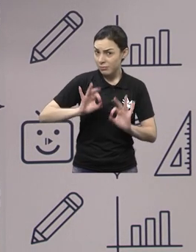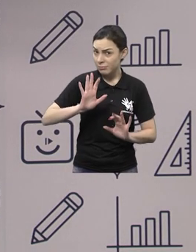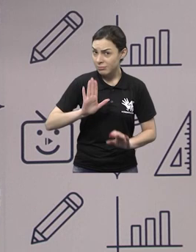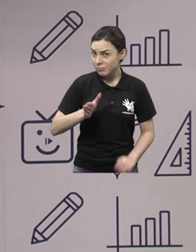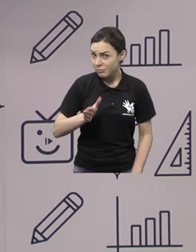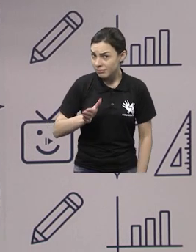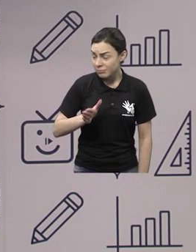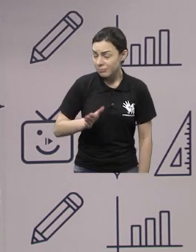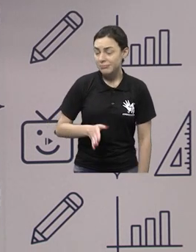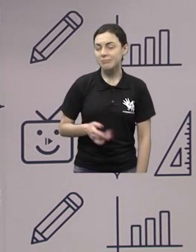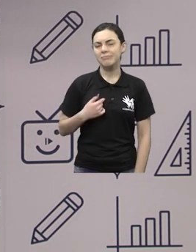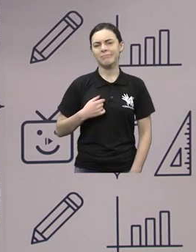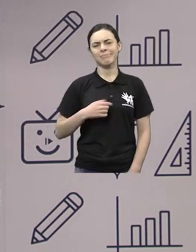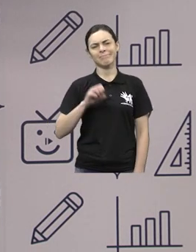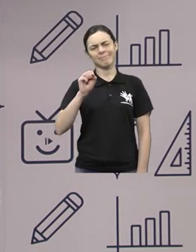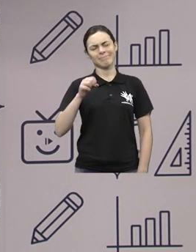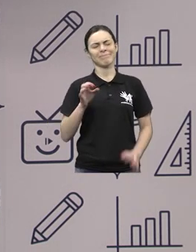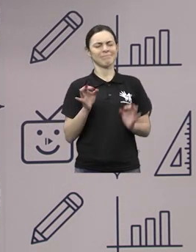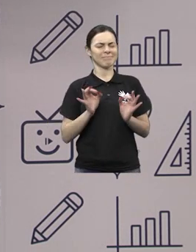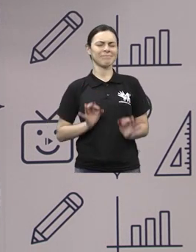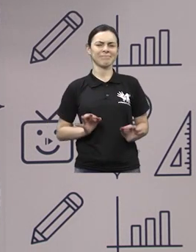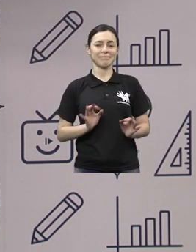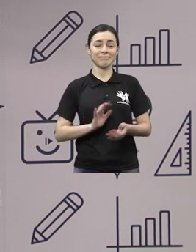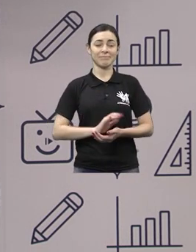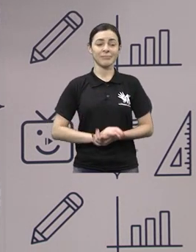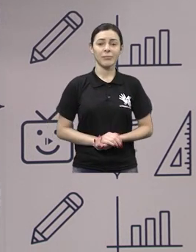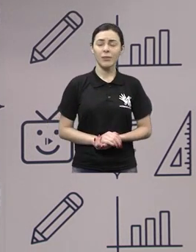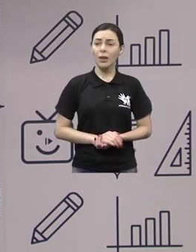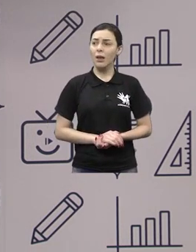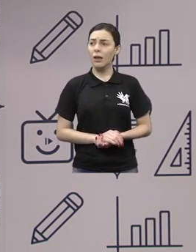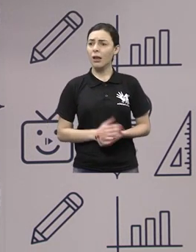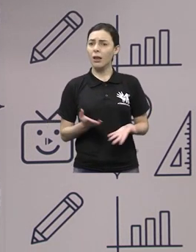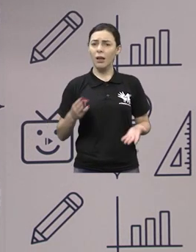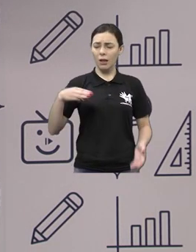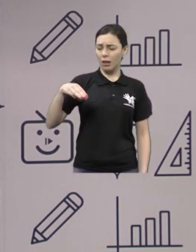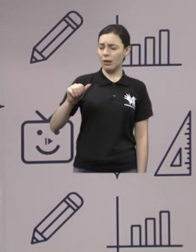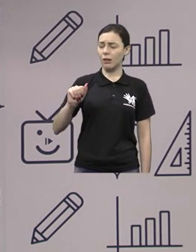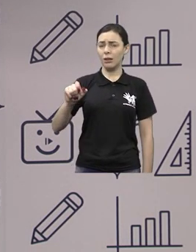separar ou macerar esses estudantes? Tenho certeza que sim. Ah,